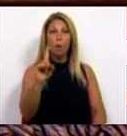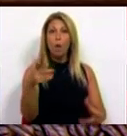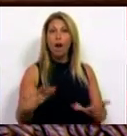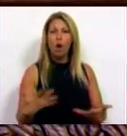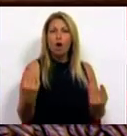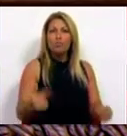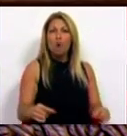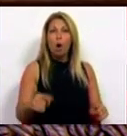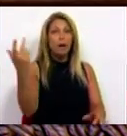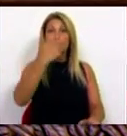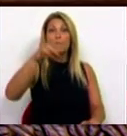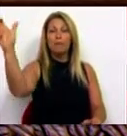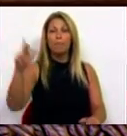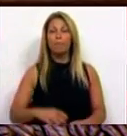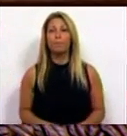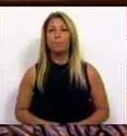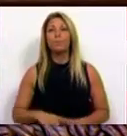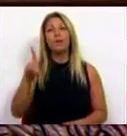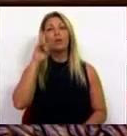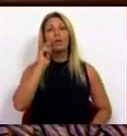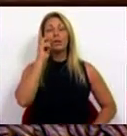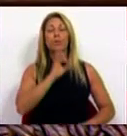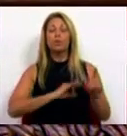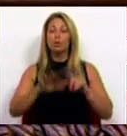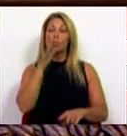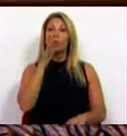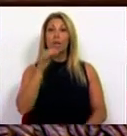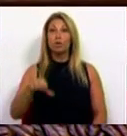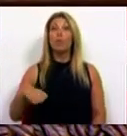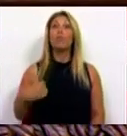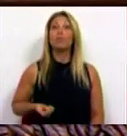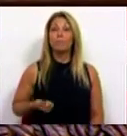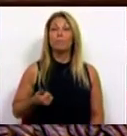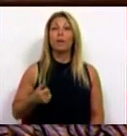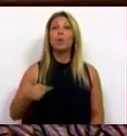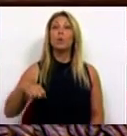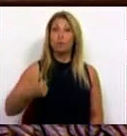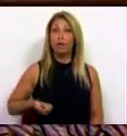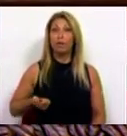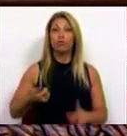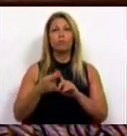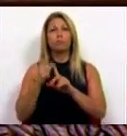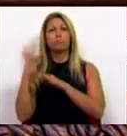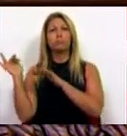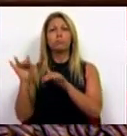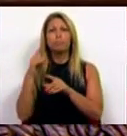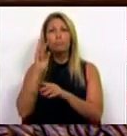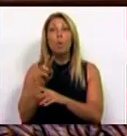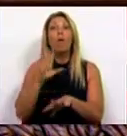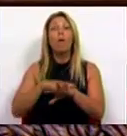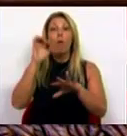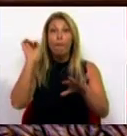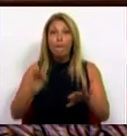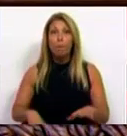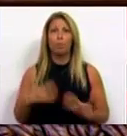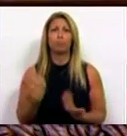sempre. Senhoras e senhores deputados, os Verdes puseram-se no terreno face à calamidade dos fogos florestais que ocorreram